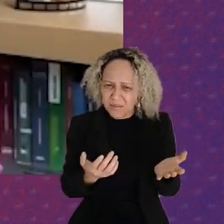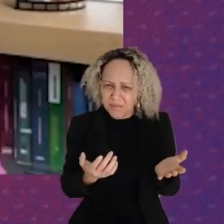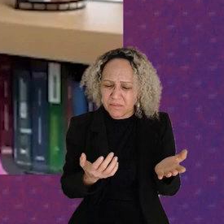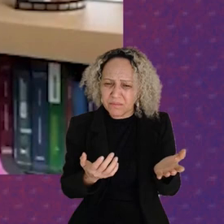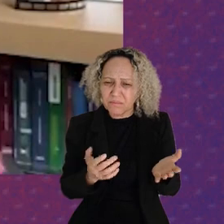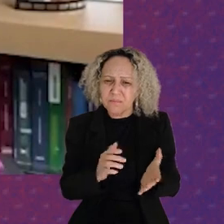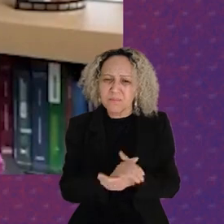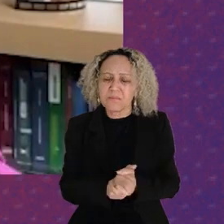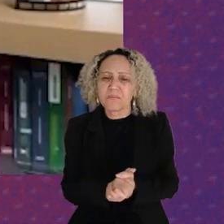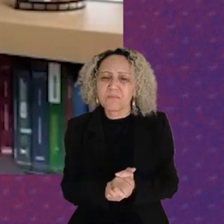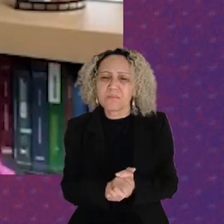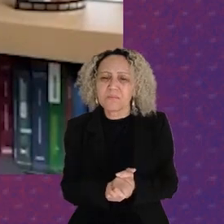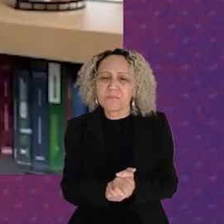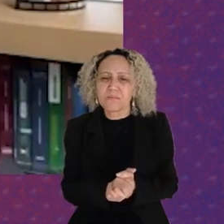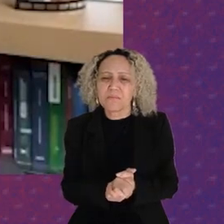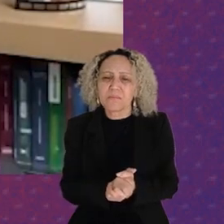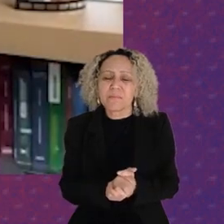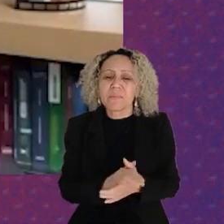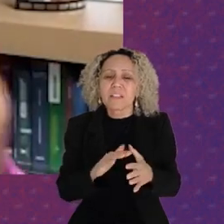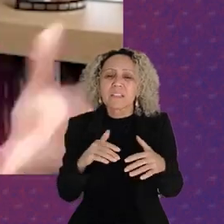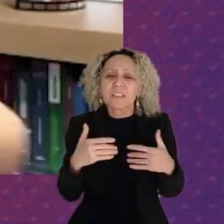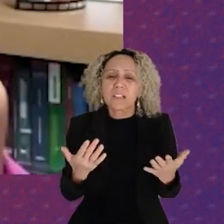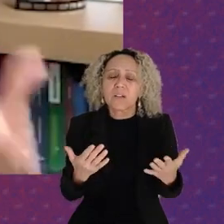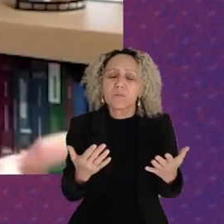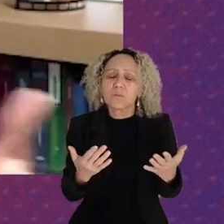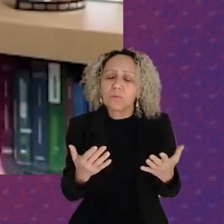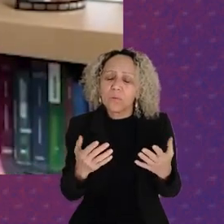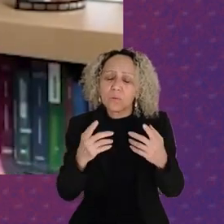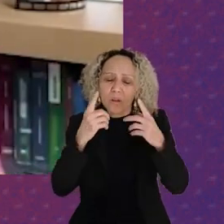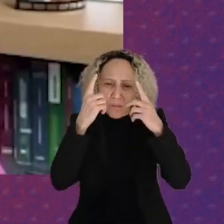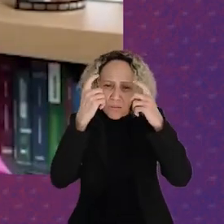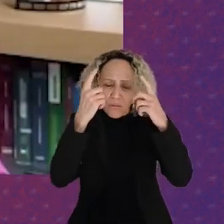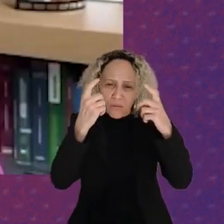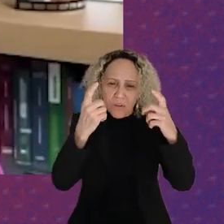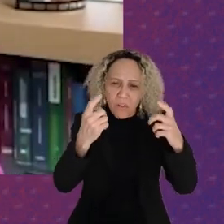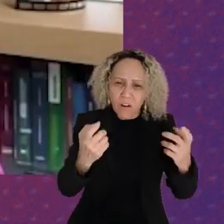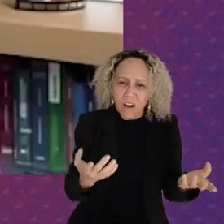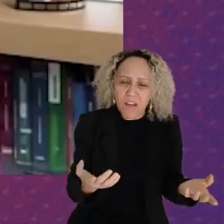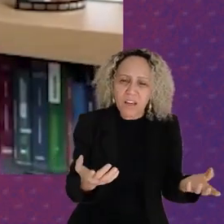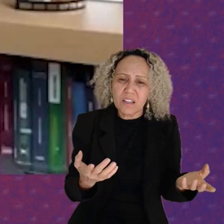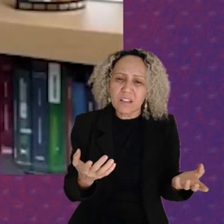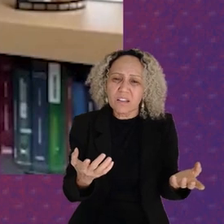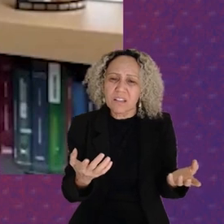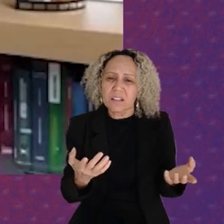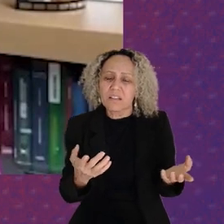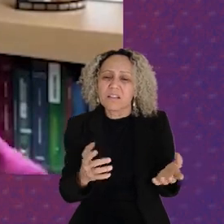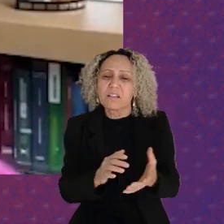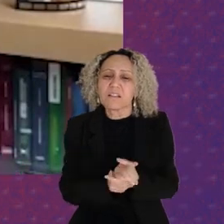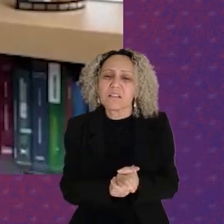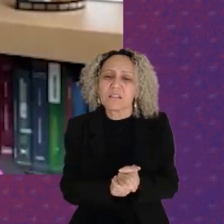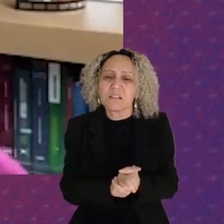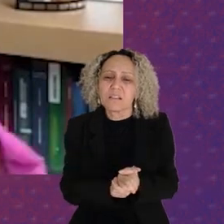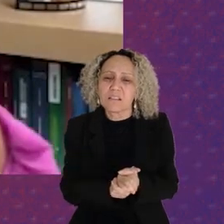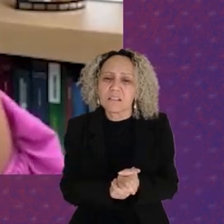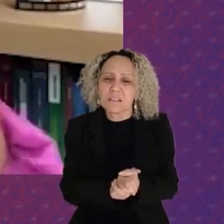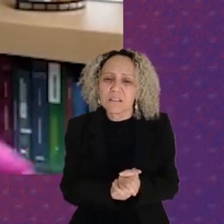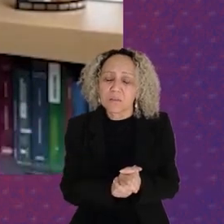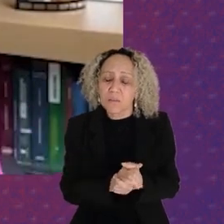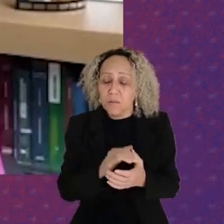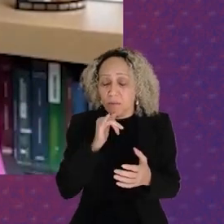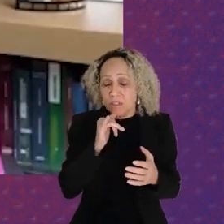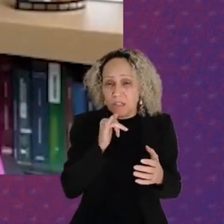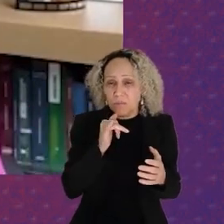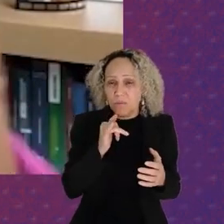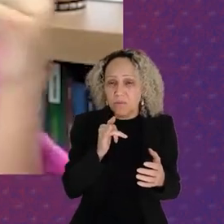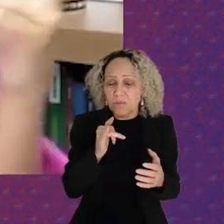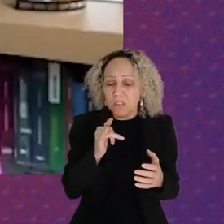suas dimensões, lamentavelmente, quando você tem um número muito maior, uma participação